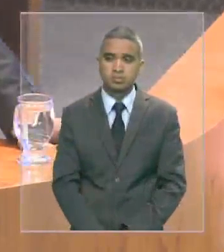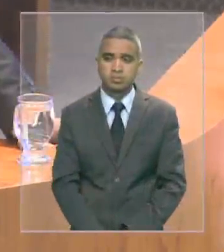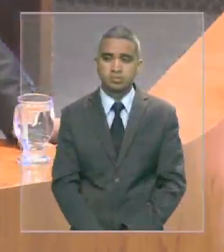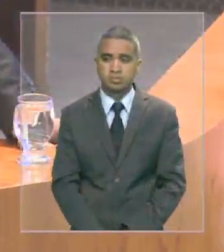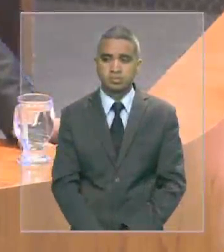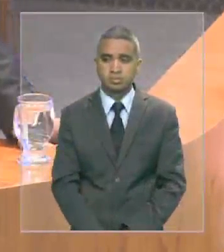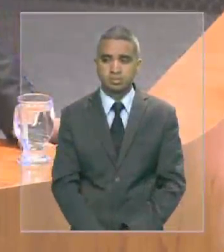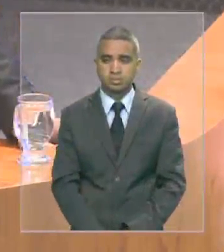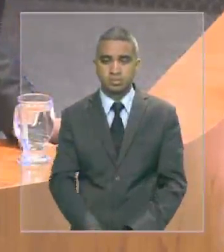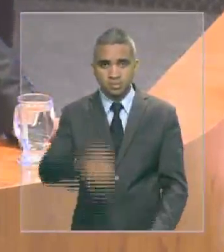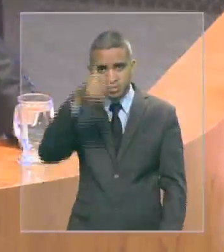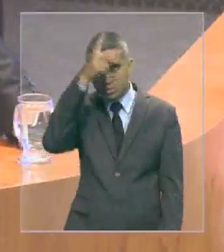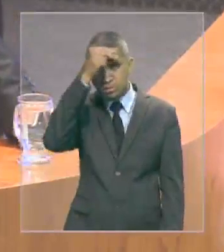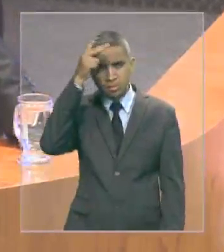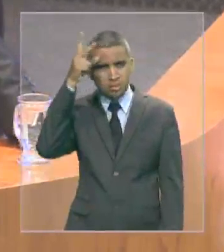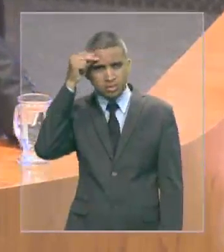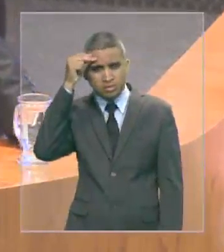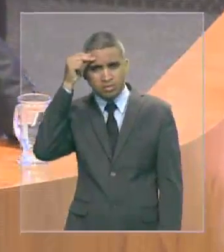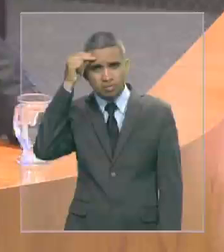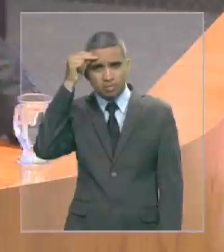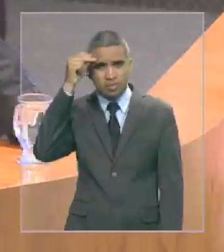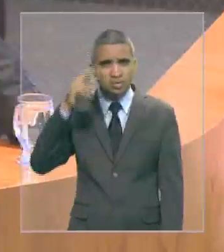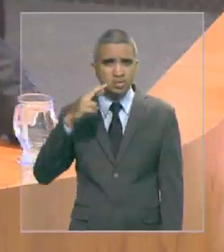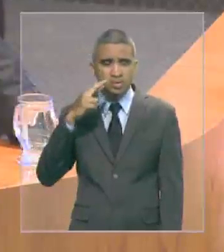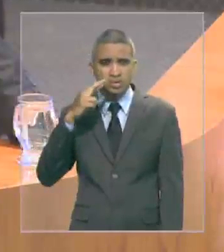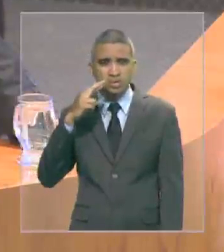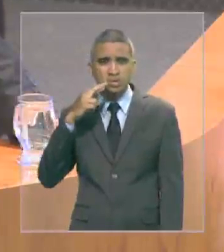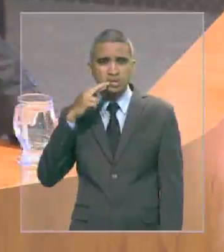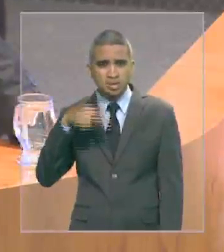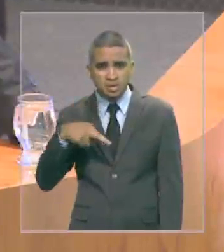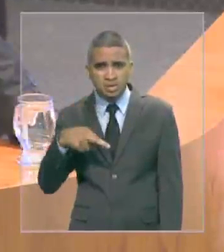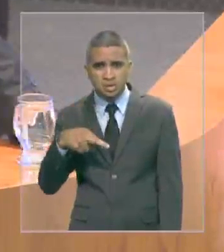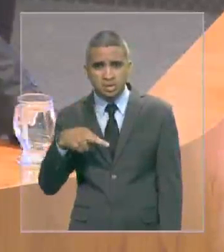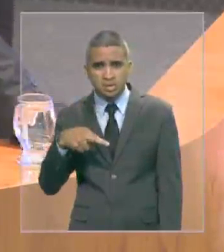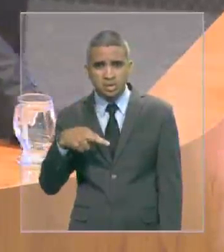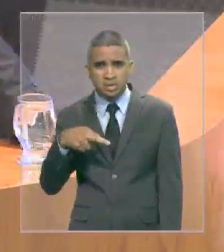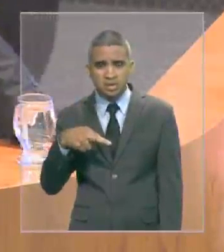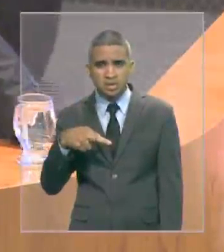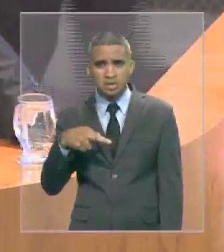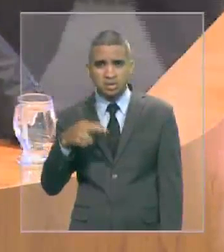O prefeito João Castelo foi canalha.